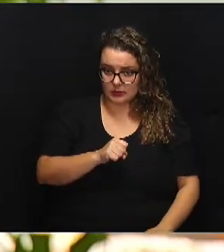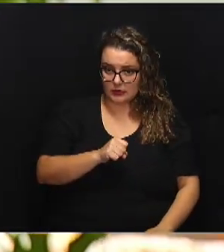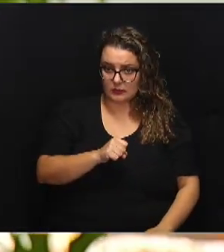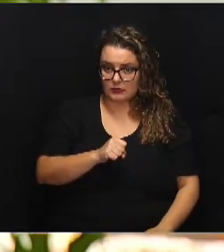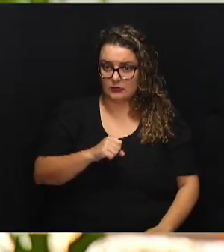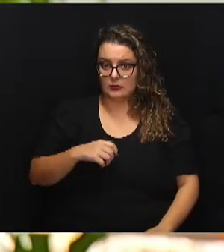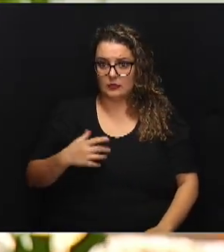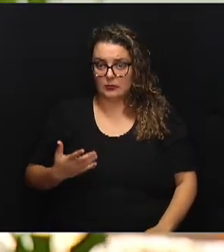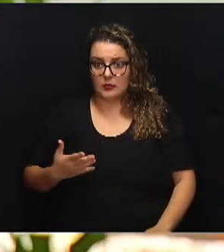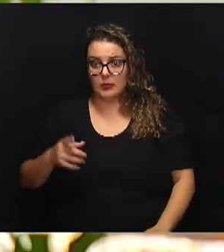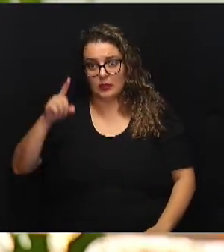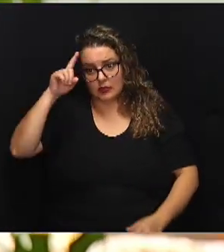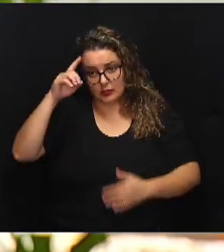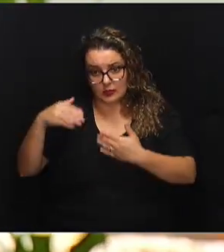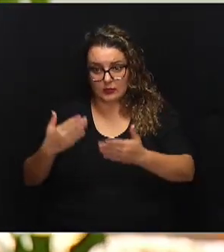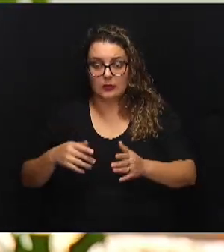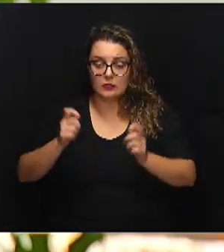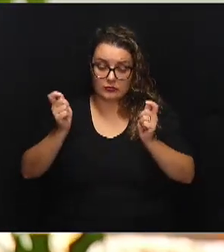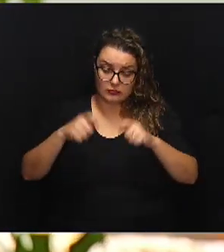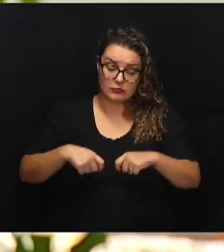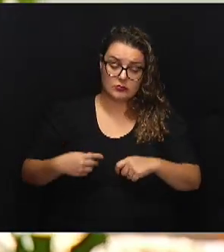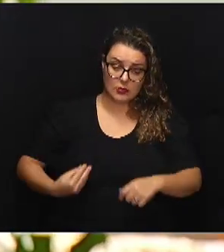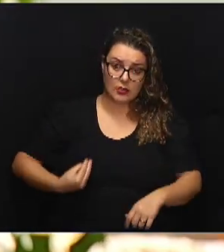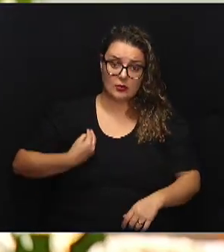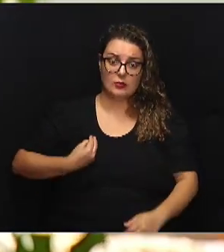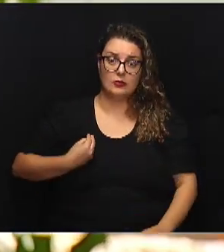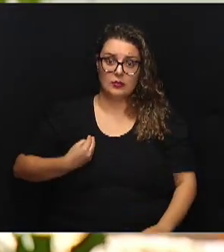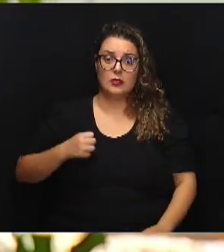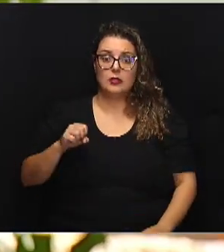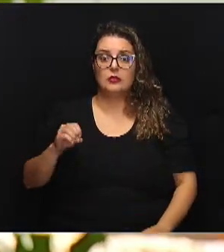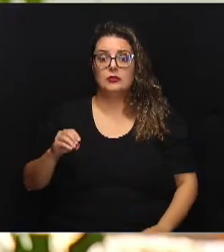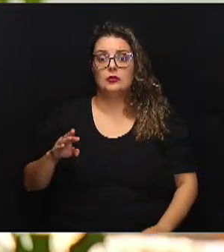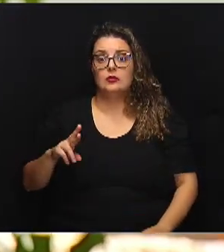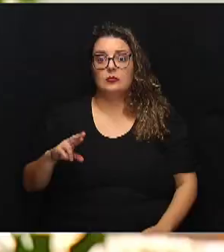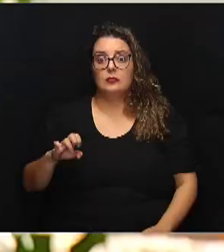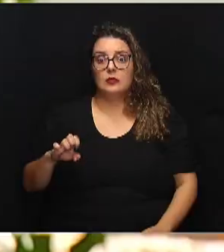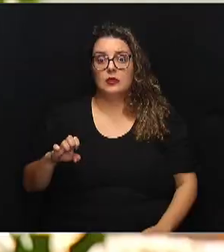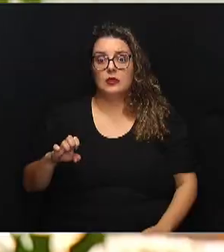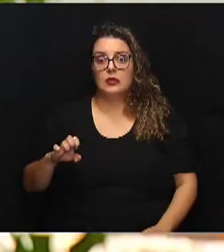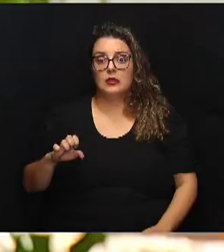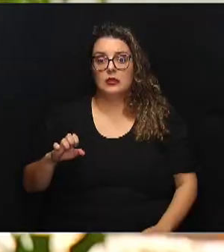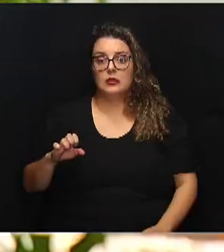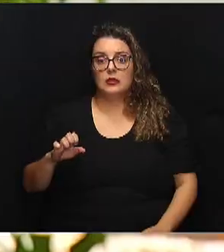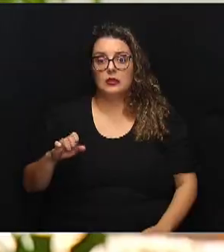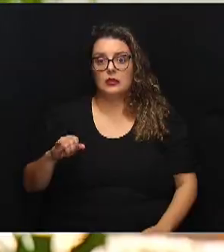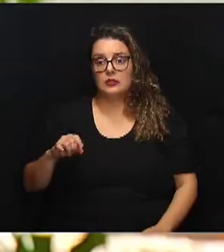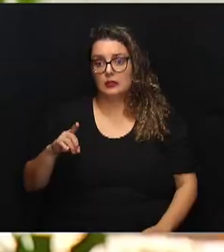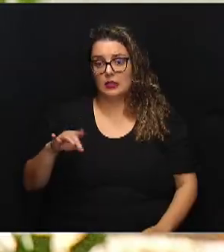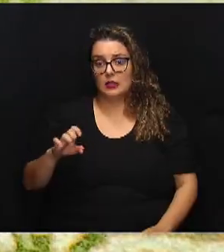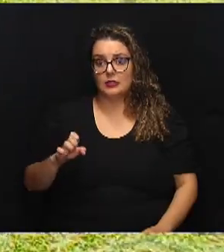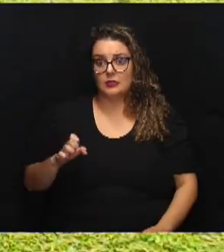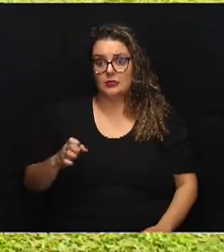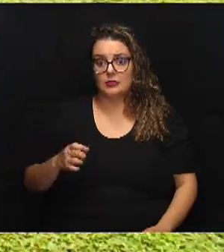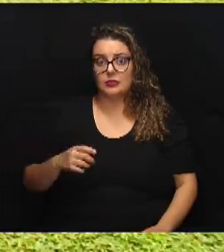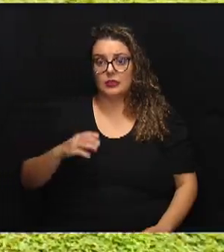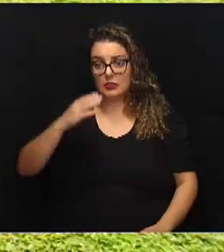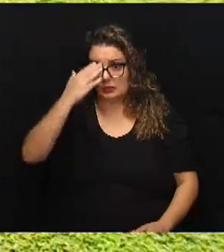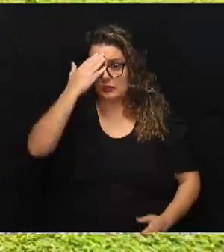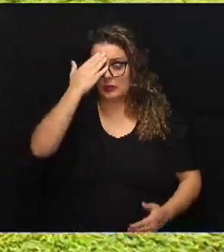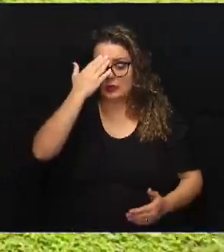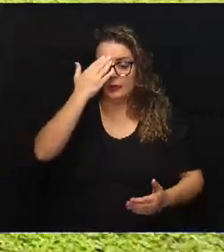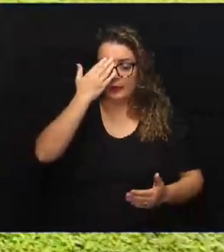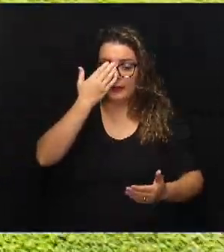Colocado em prática, torna possível a vida em sobriedade. Eles vão se convencendo ao longo do tratamento que